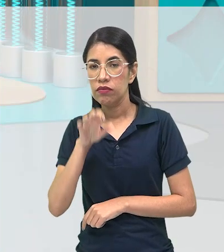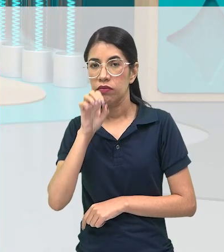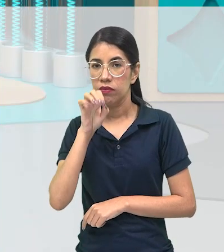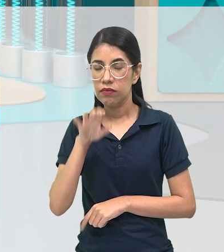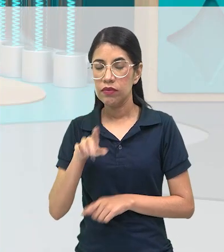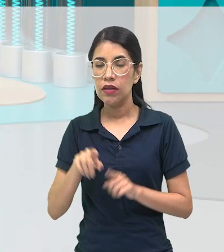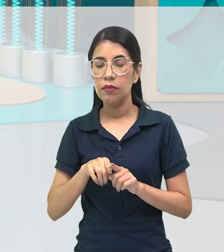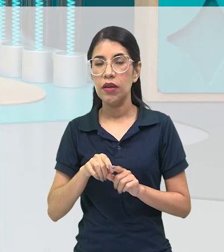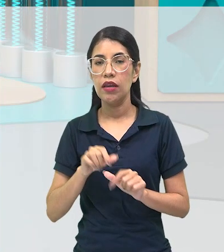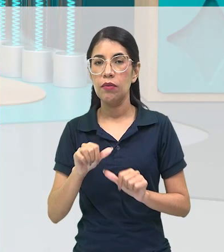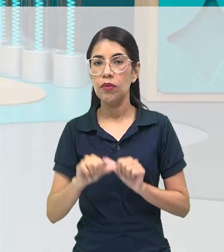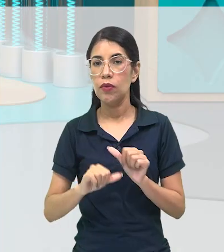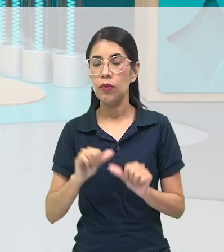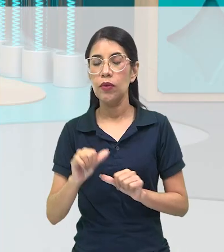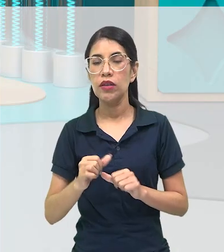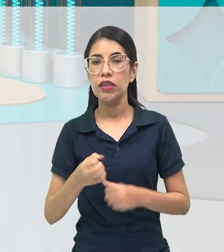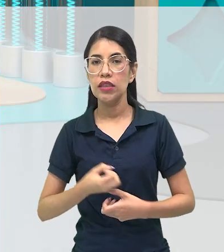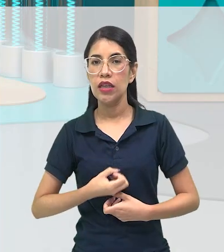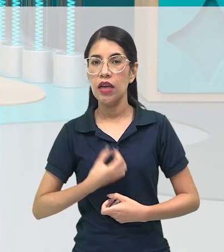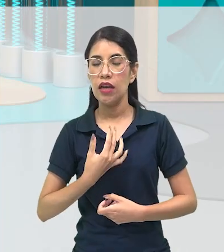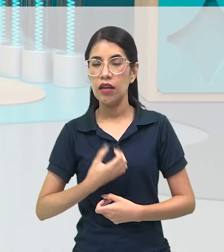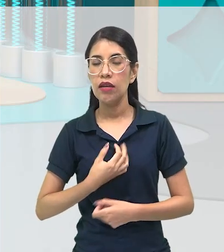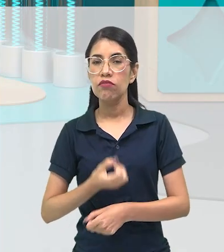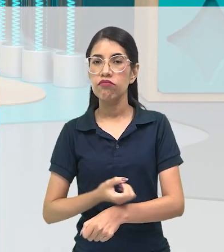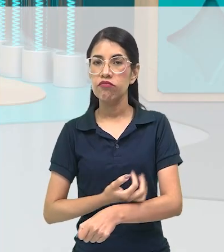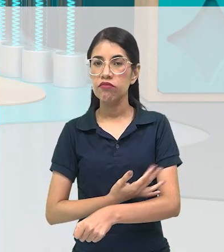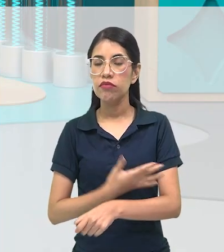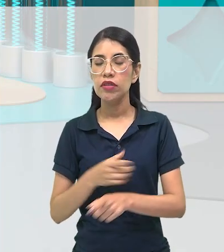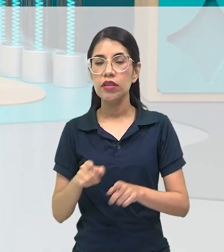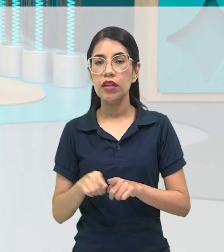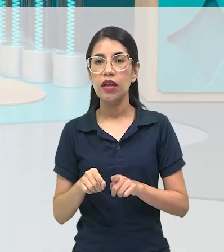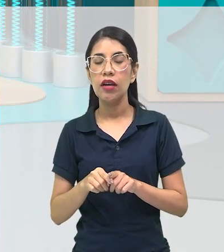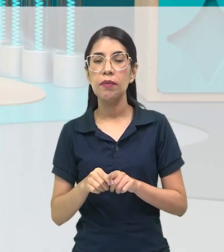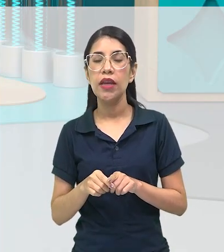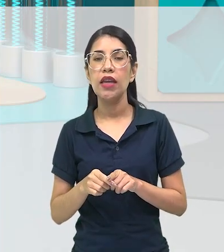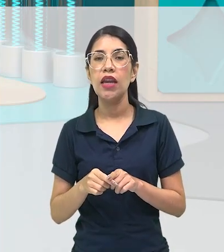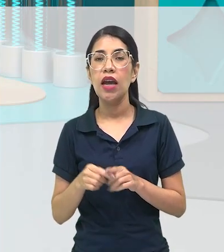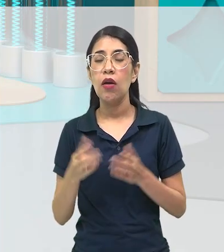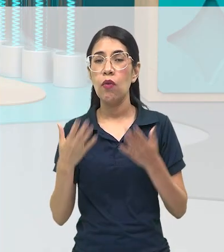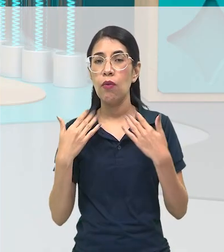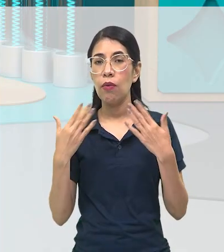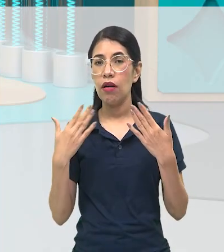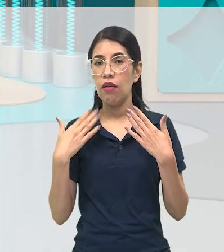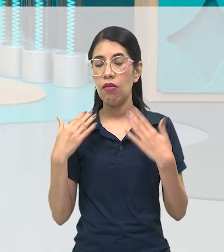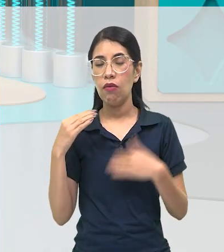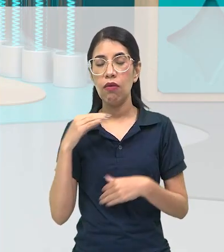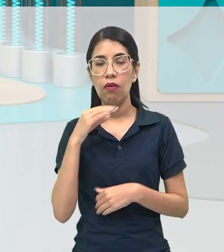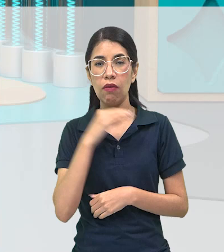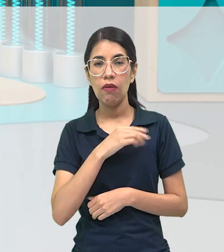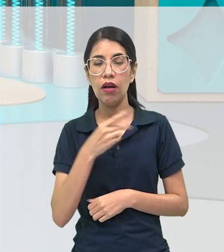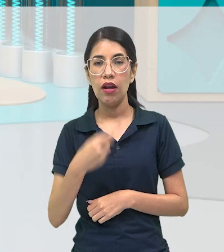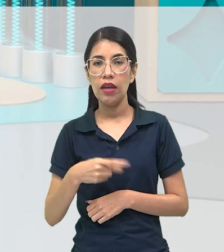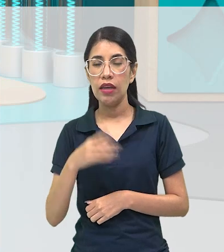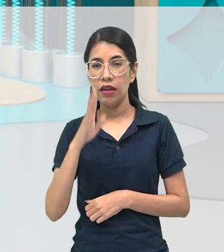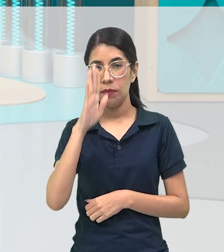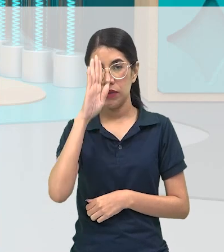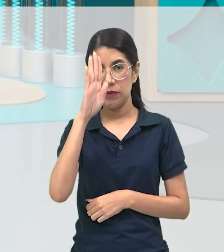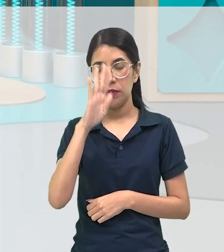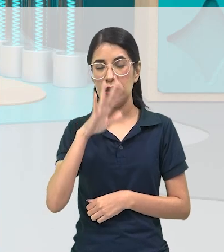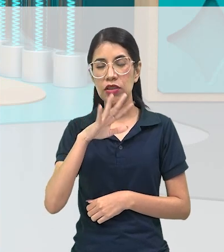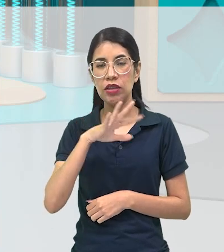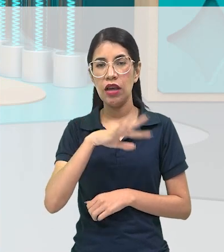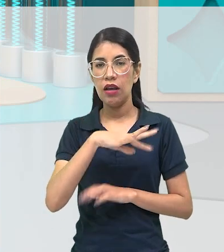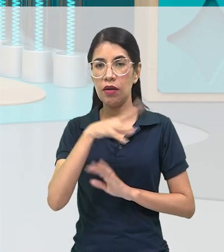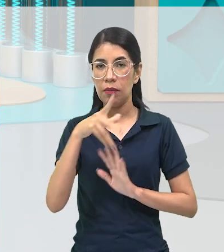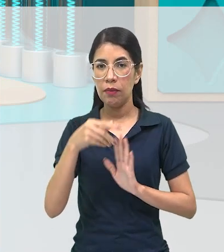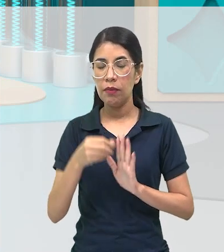alteração emocional, desconforto térmico, muito comum aqui na nossa região por conta do calor extremo,